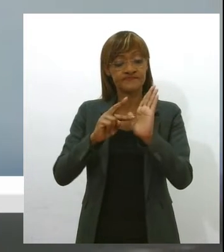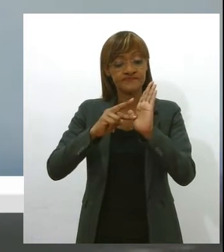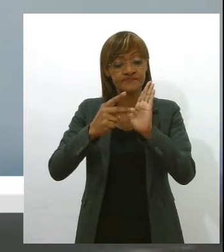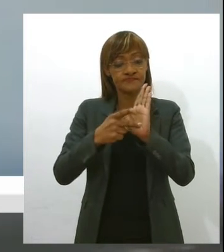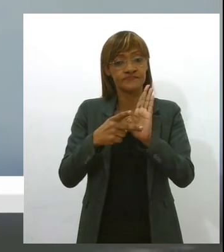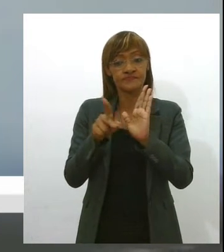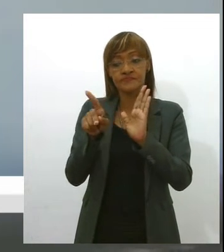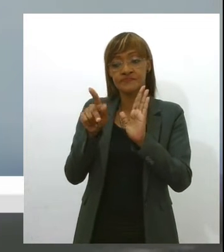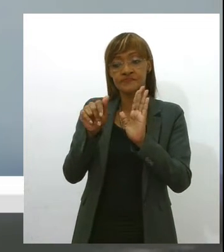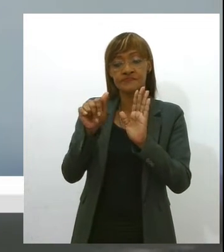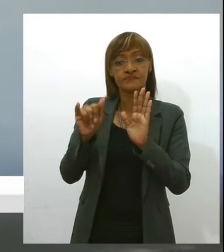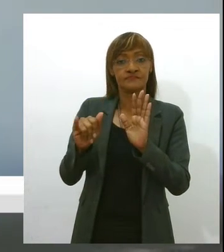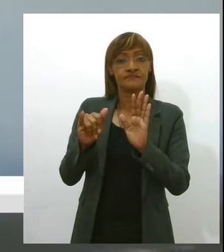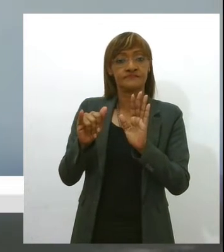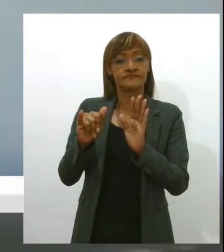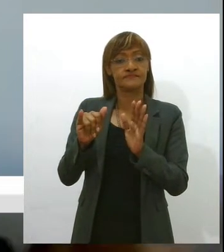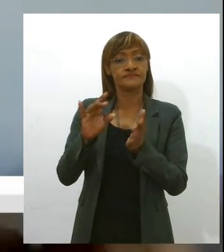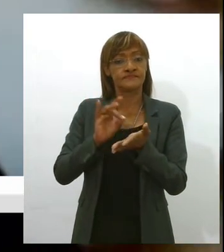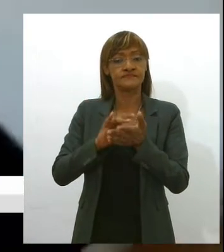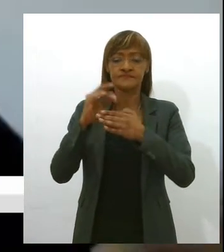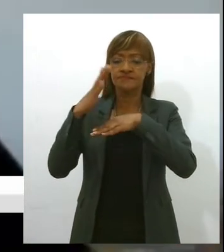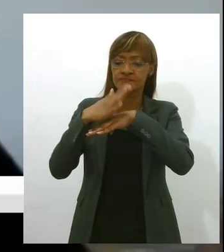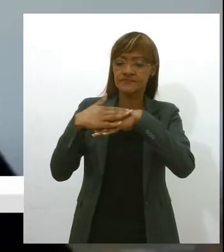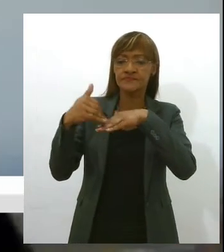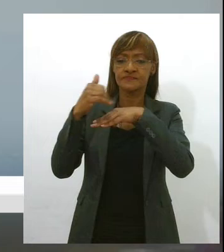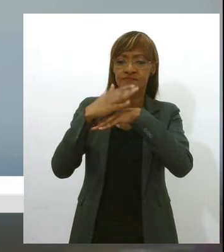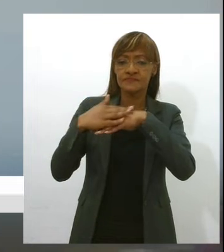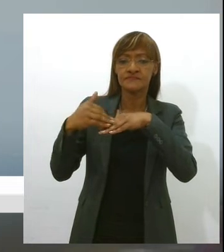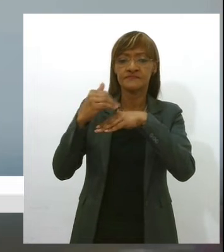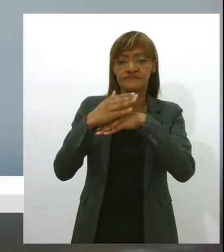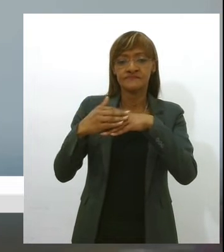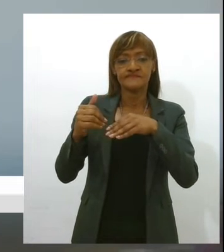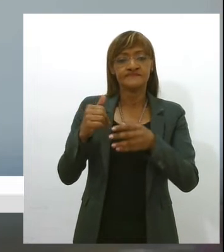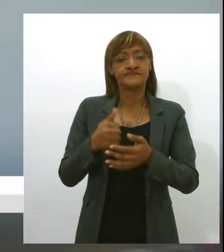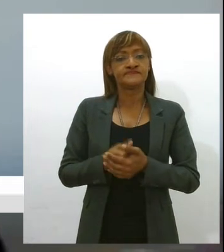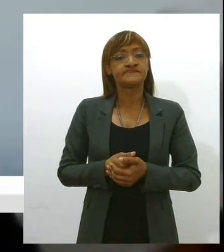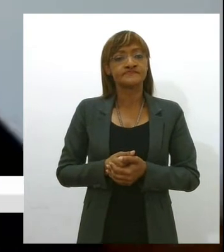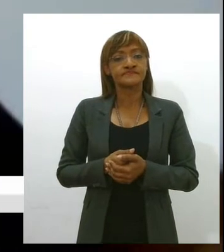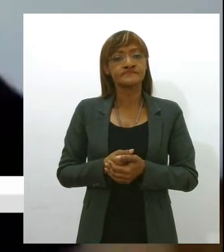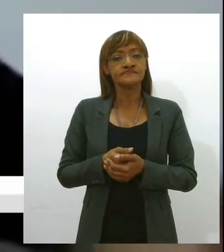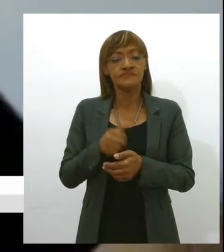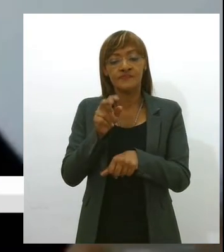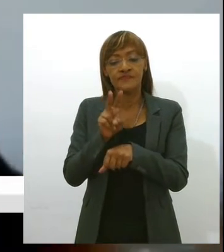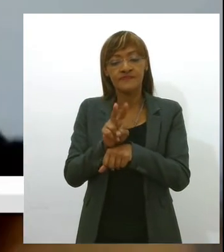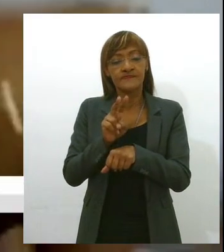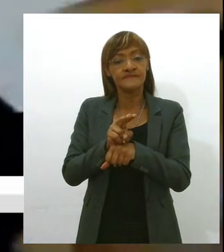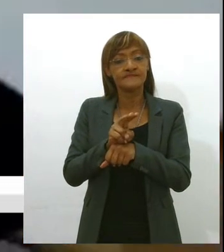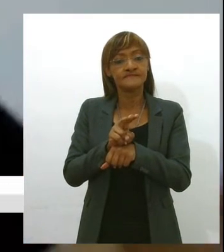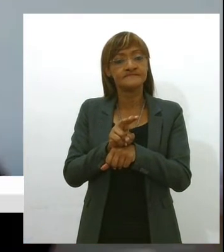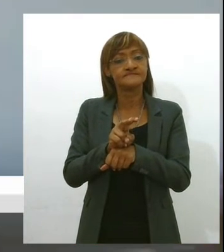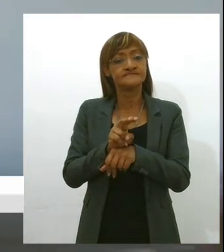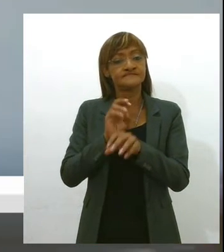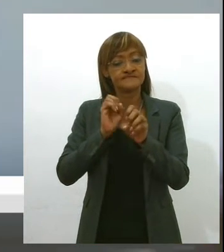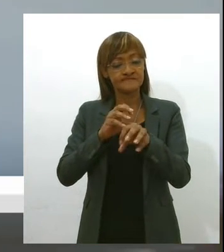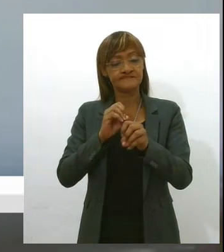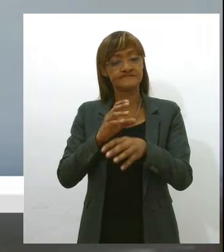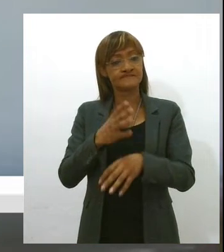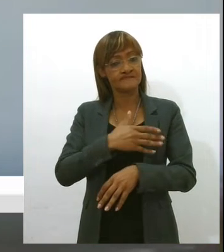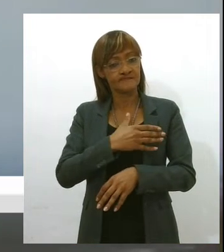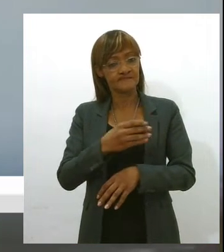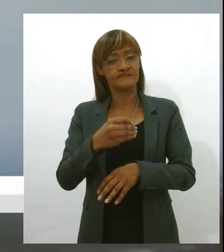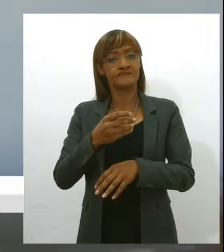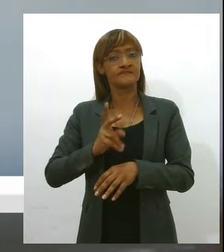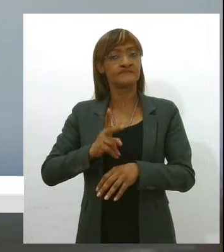um pouco do afeto, um pouco do carinho dessa criação, que trazendo uma criação positiva, uma criação de outra